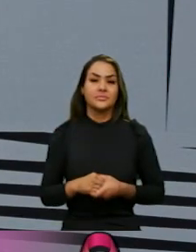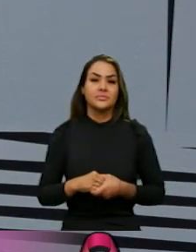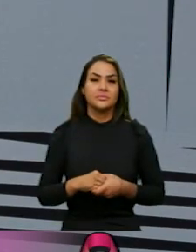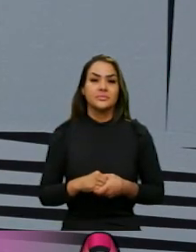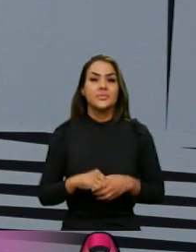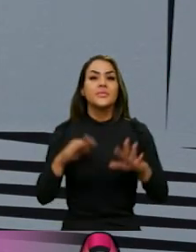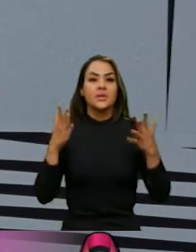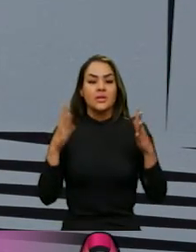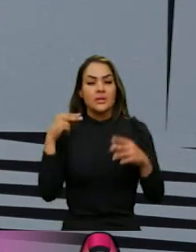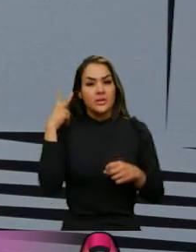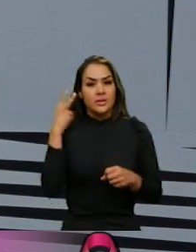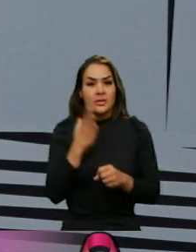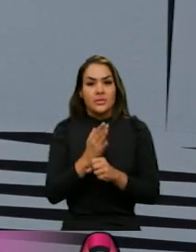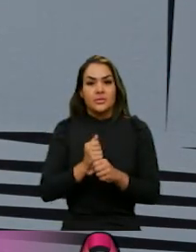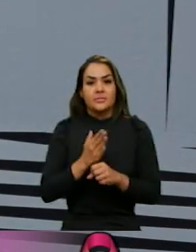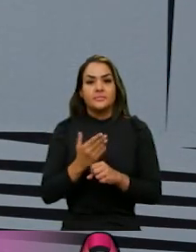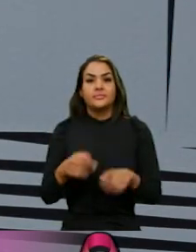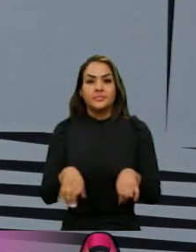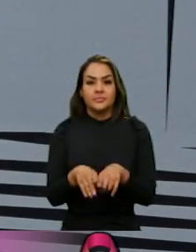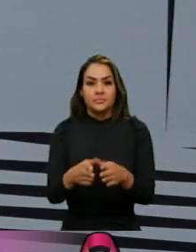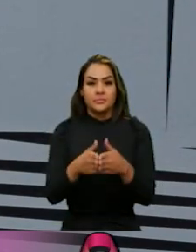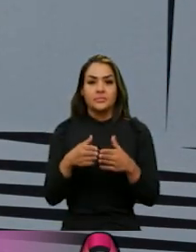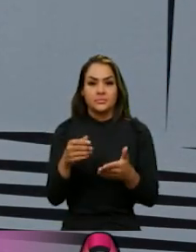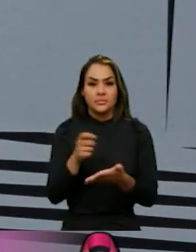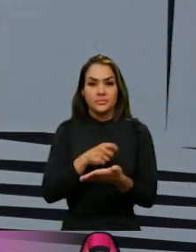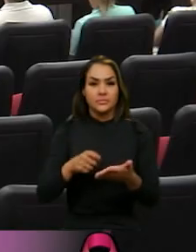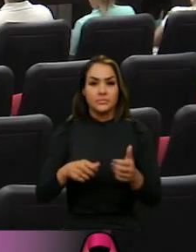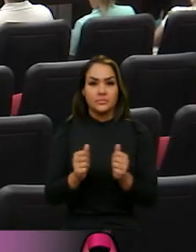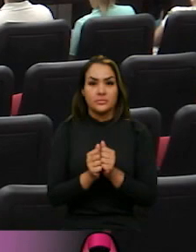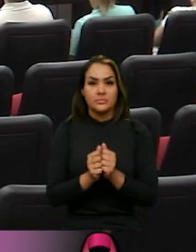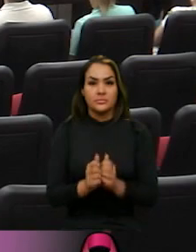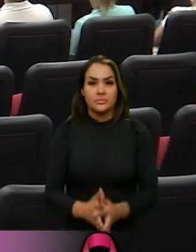vereador Batata. E eu peço para subscrever esse voto de aplauso.